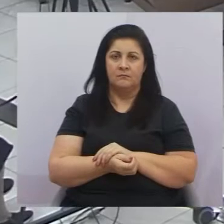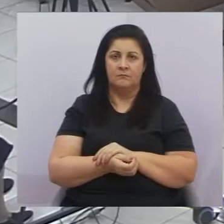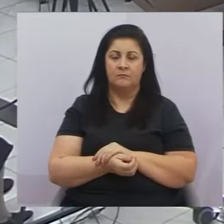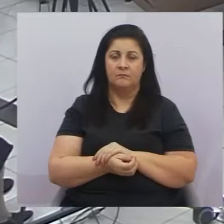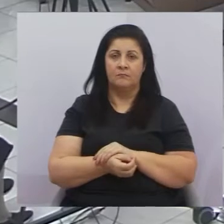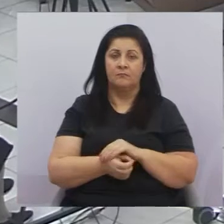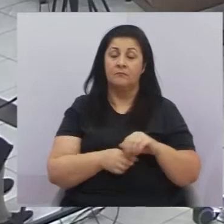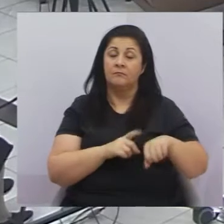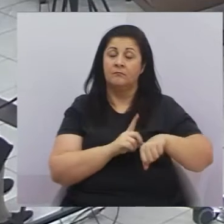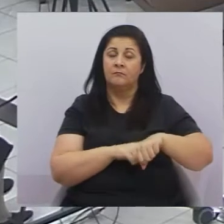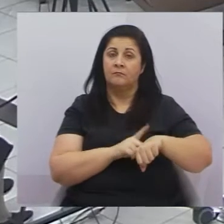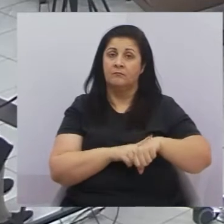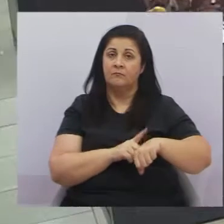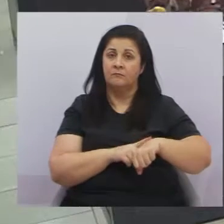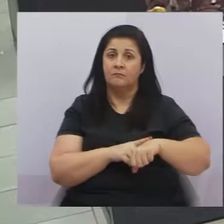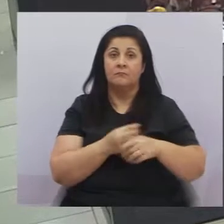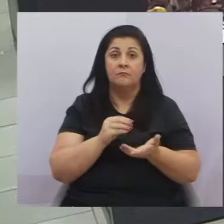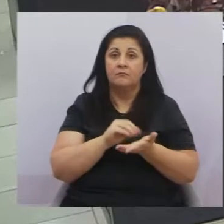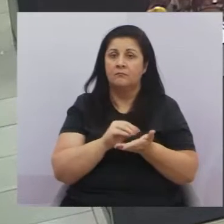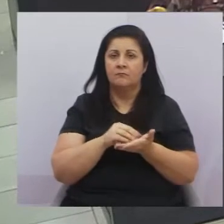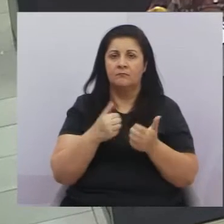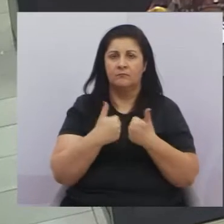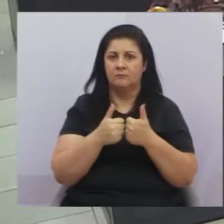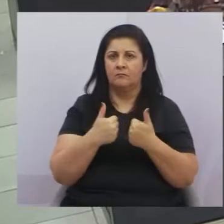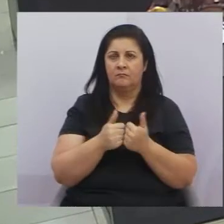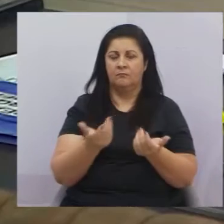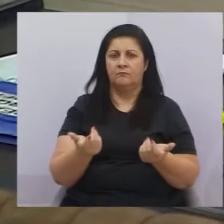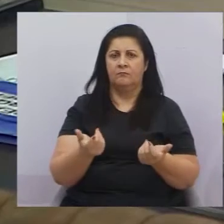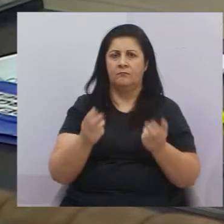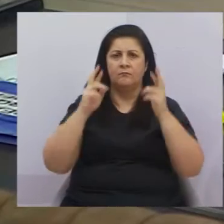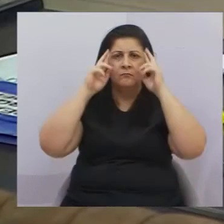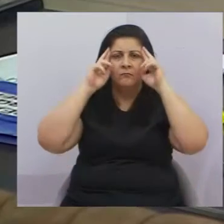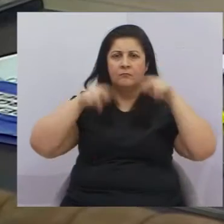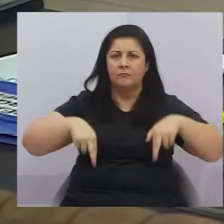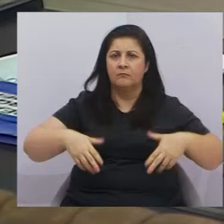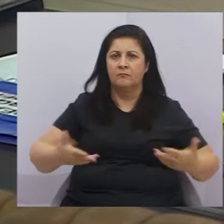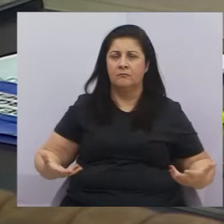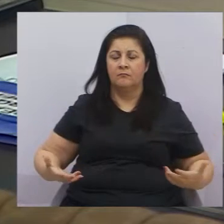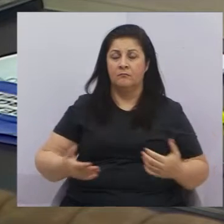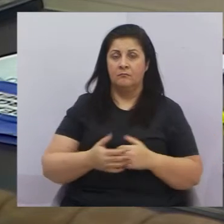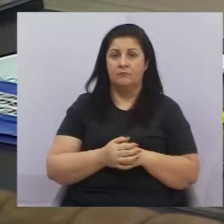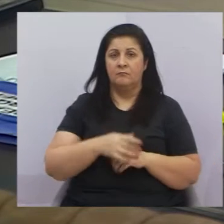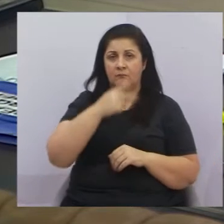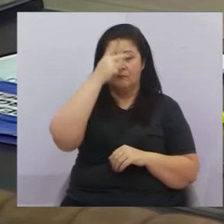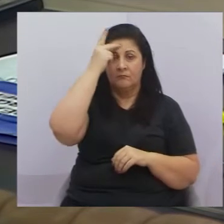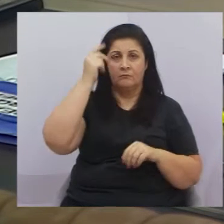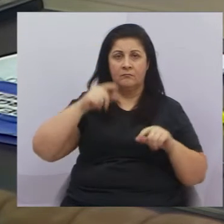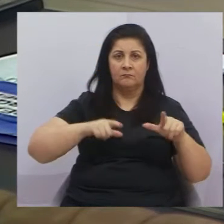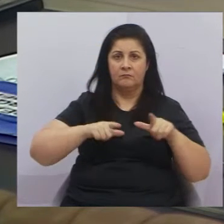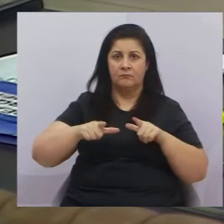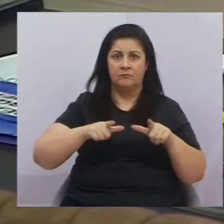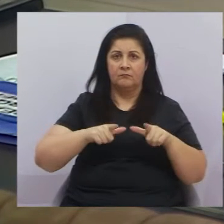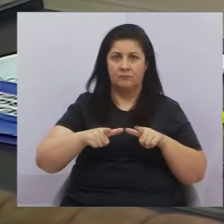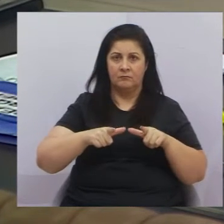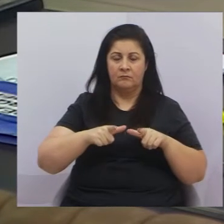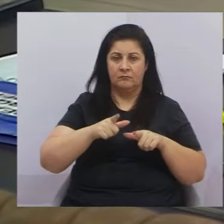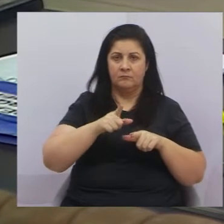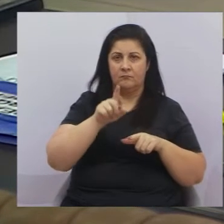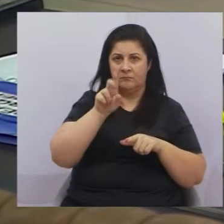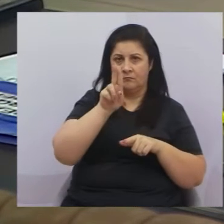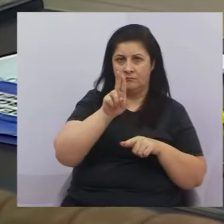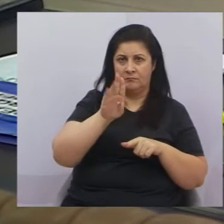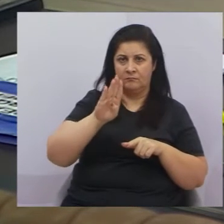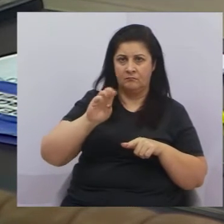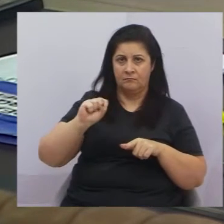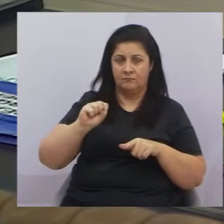tem uns horários que eles não estão obedecendo os horários. E aí, quem trabalha no posto médio do Parque Meia Lua tem que